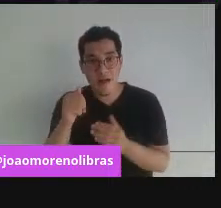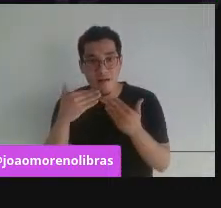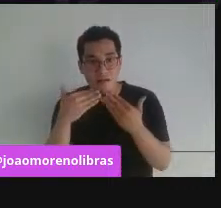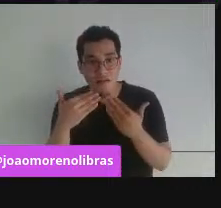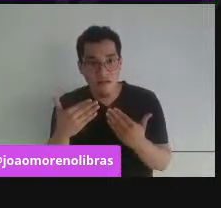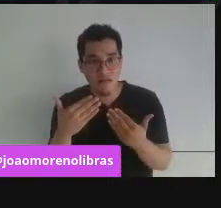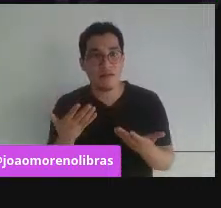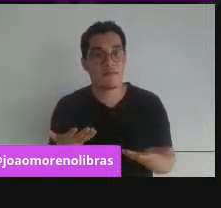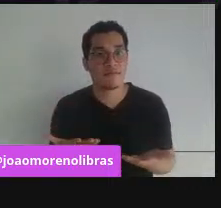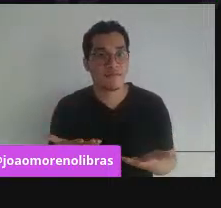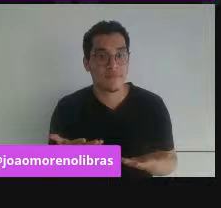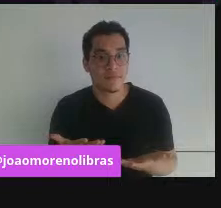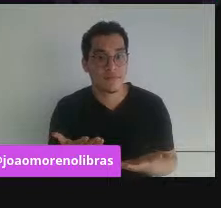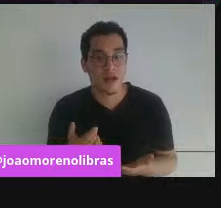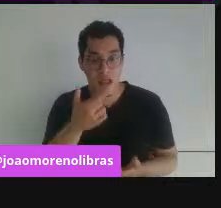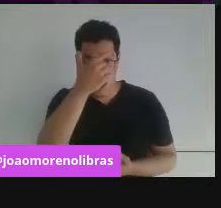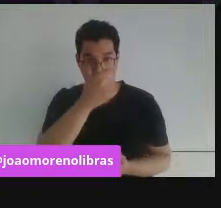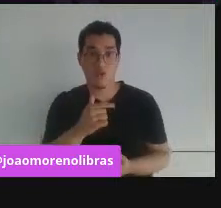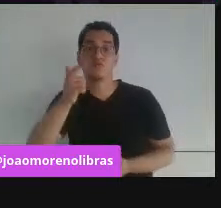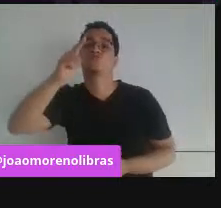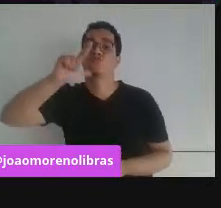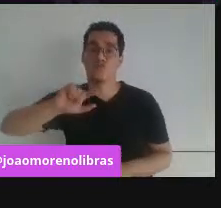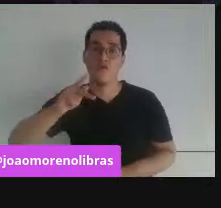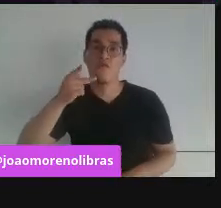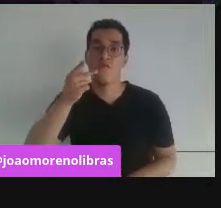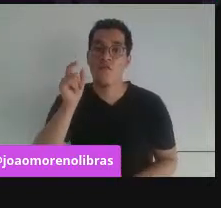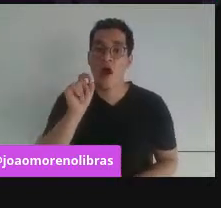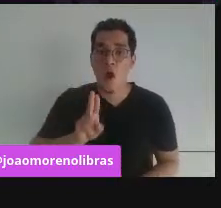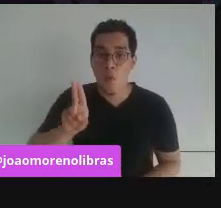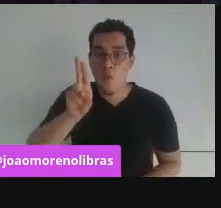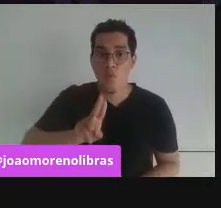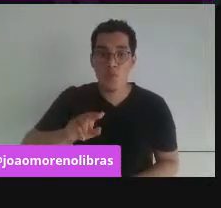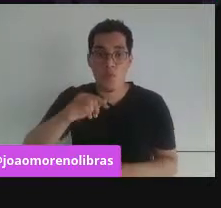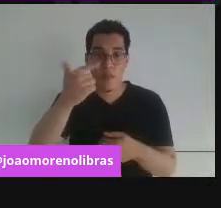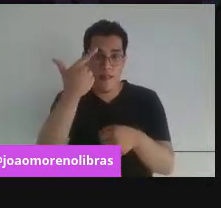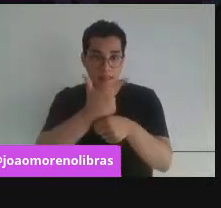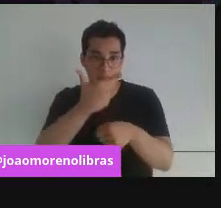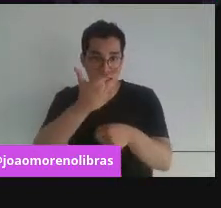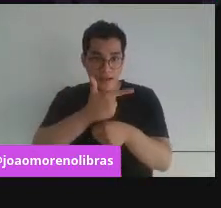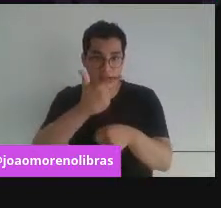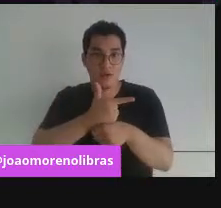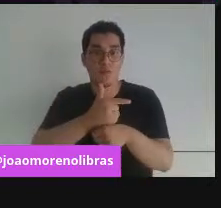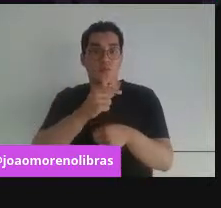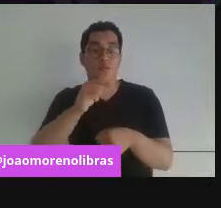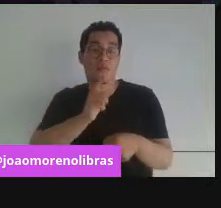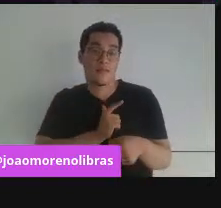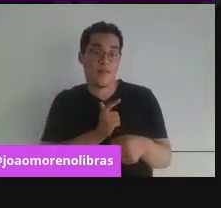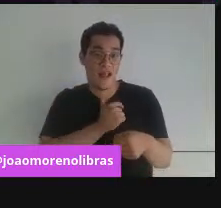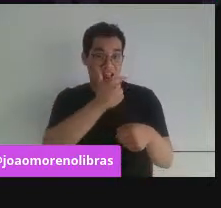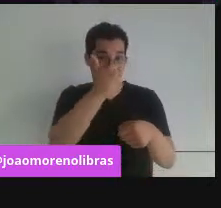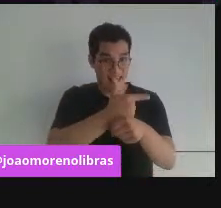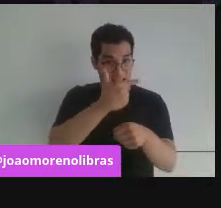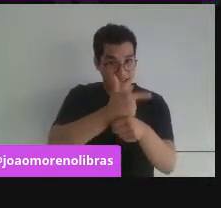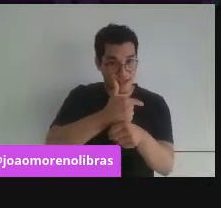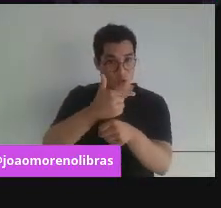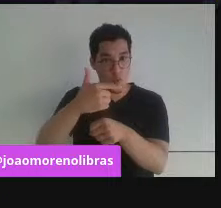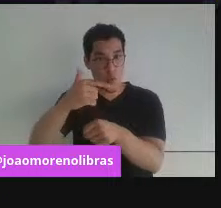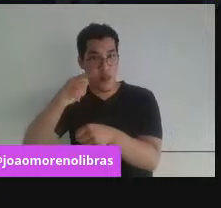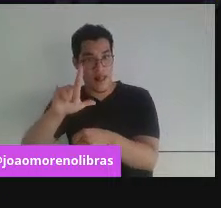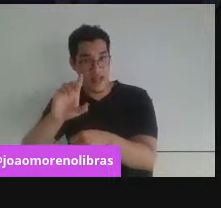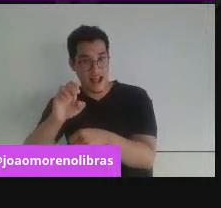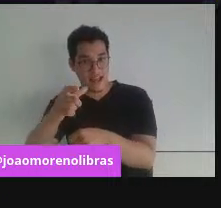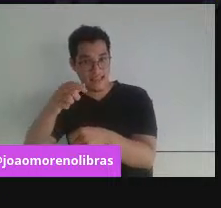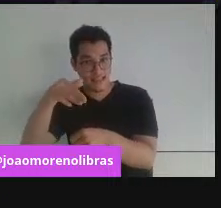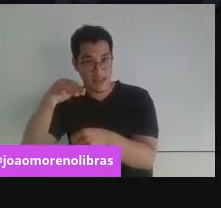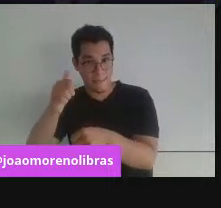a interpretação que faço à luz do léxico e da relação entre os lexemas em uma perspectiva semântica,